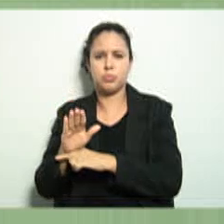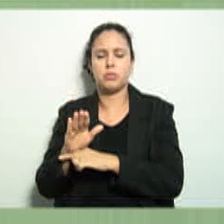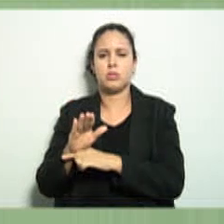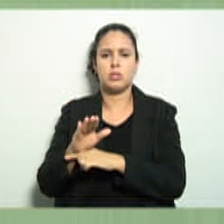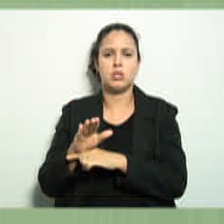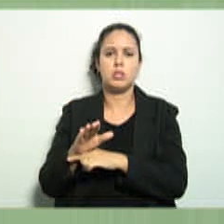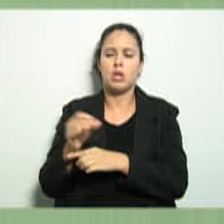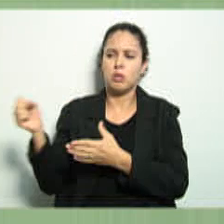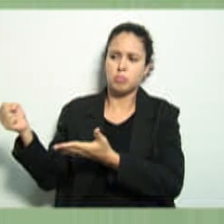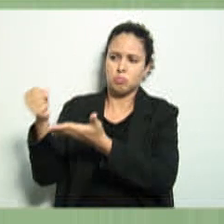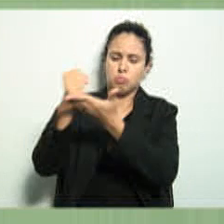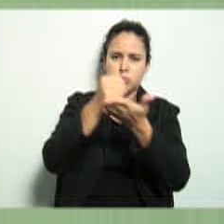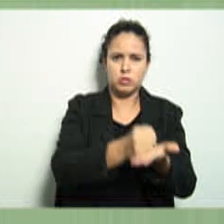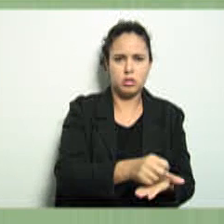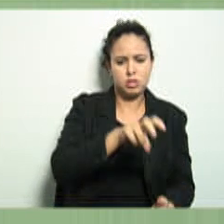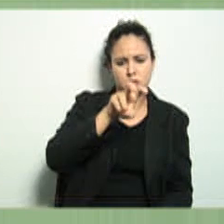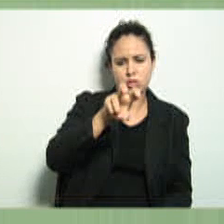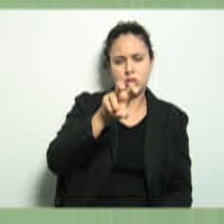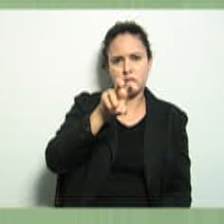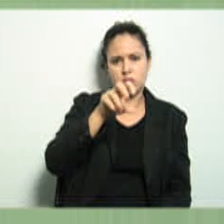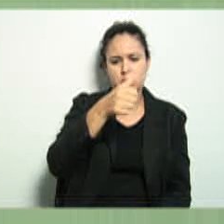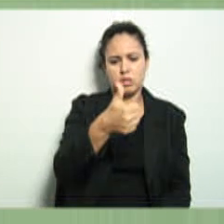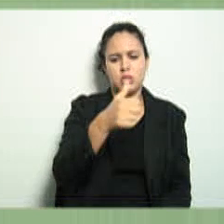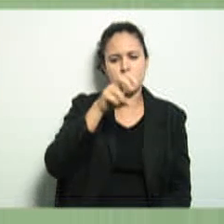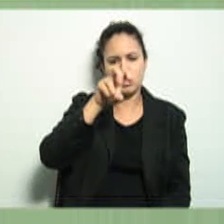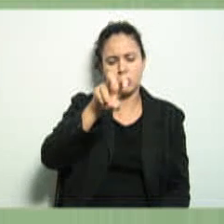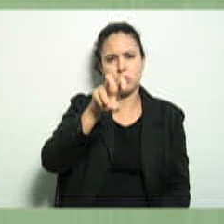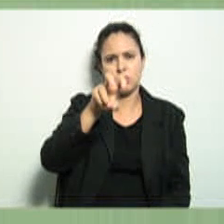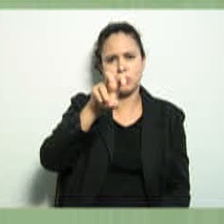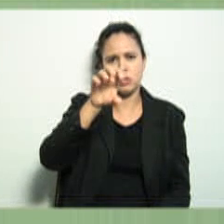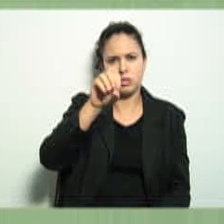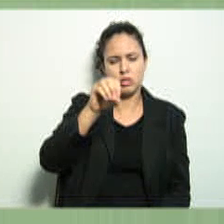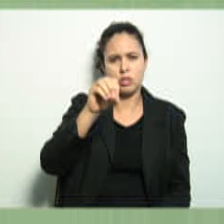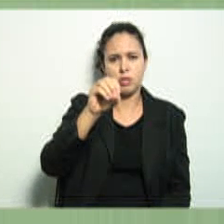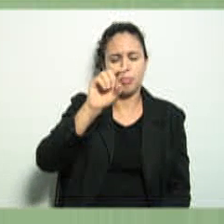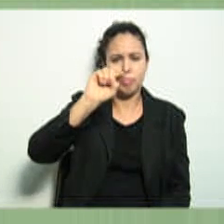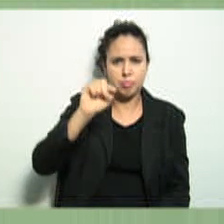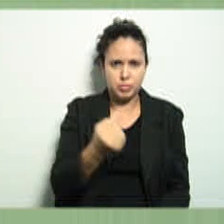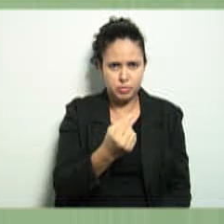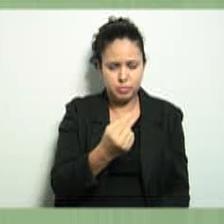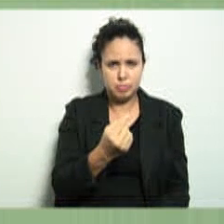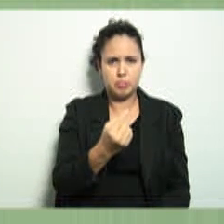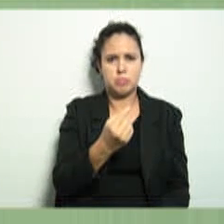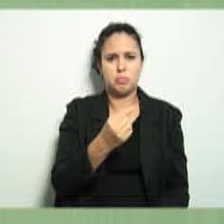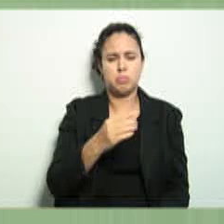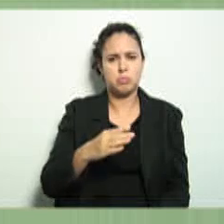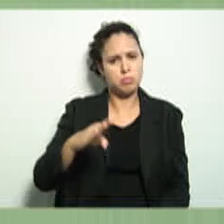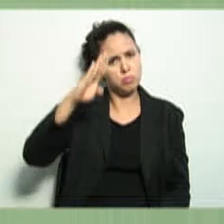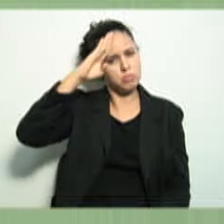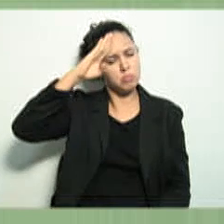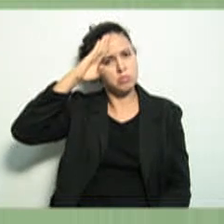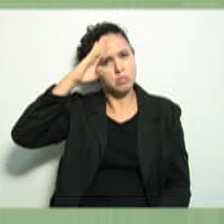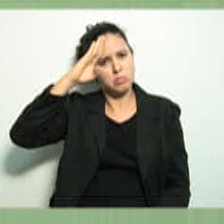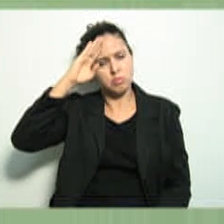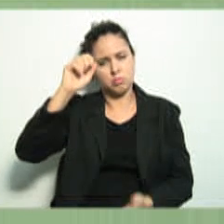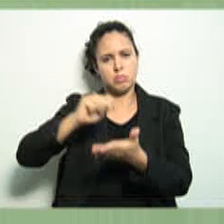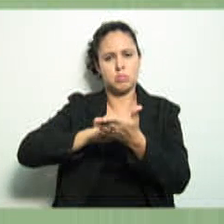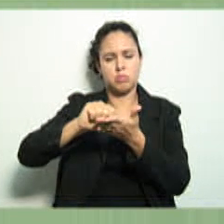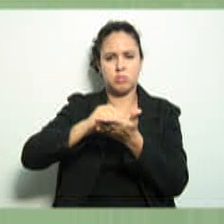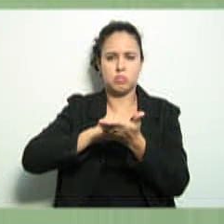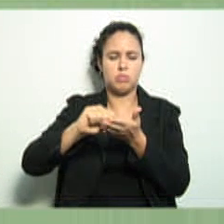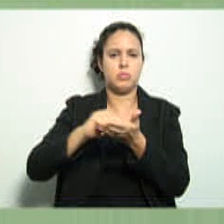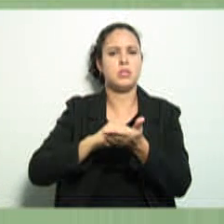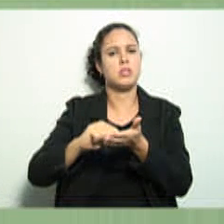para Rondônia, chamados de os soldados da borracha. O termo soldado por quê? Porque a produção de